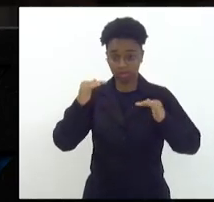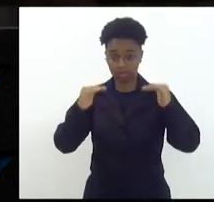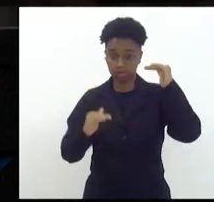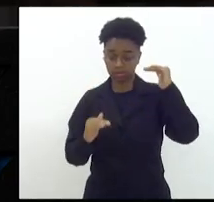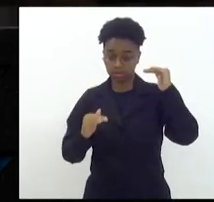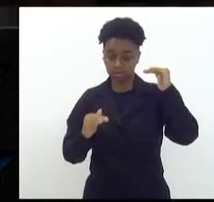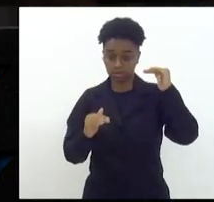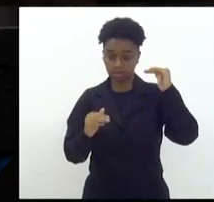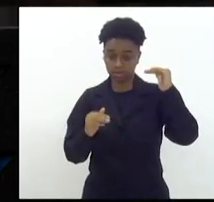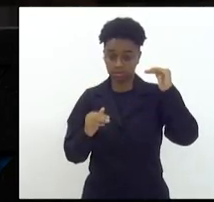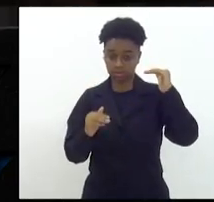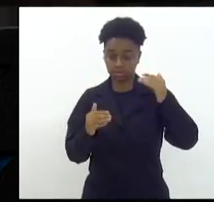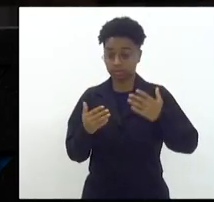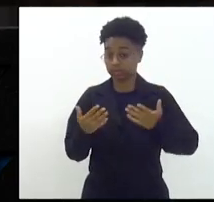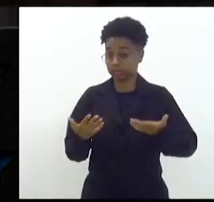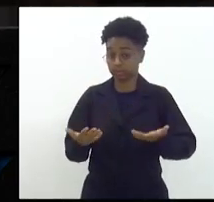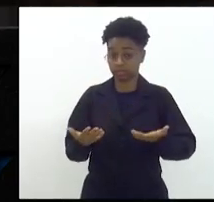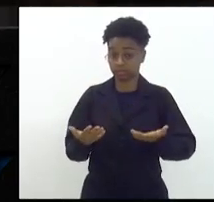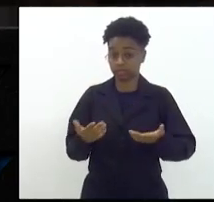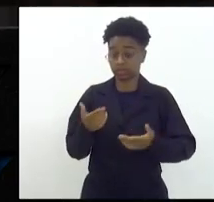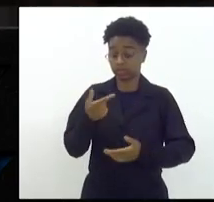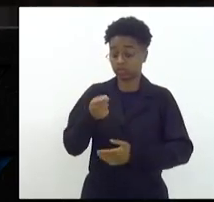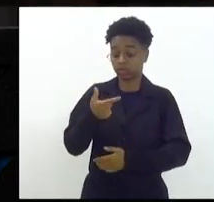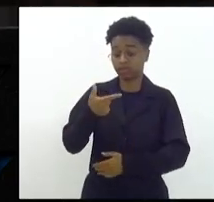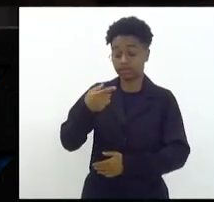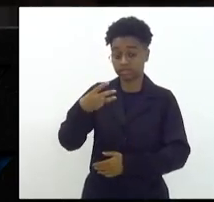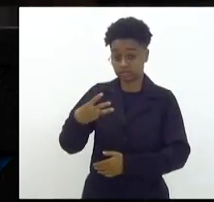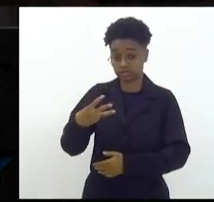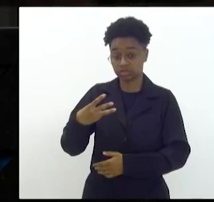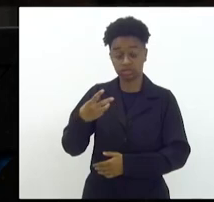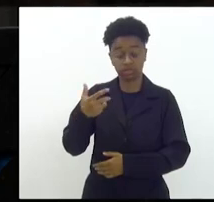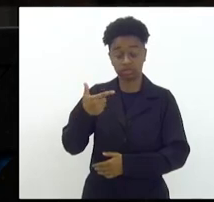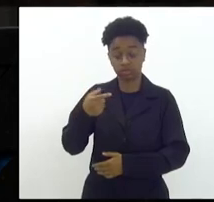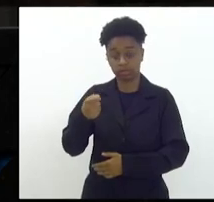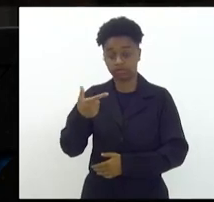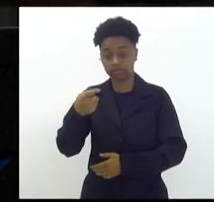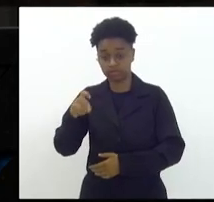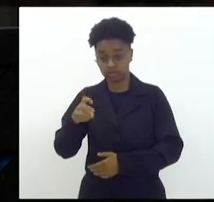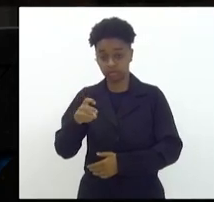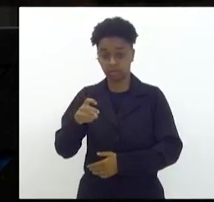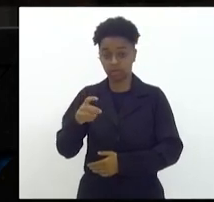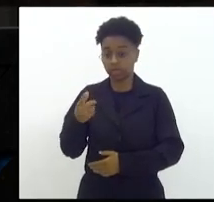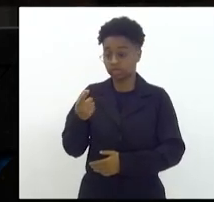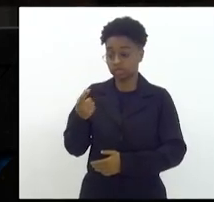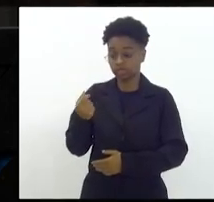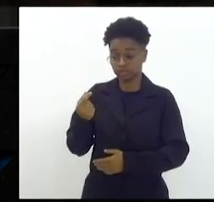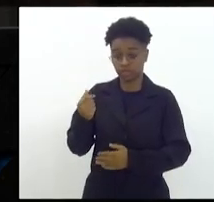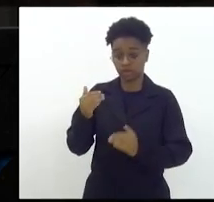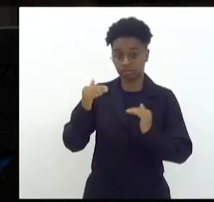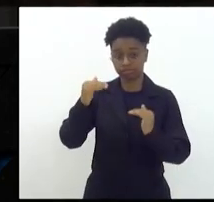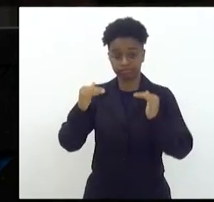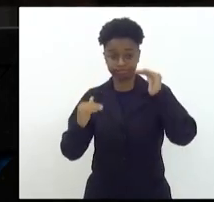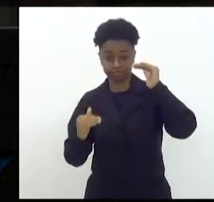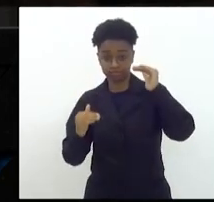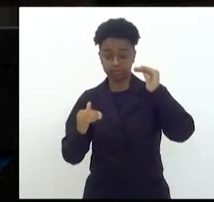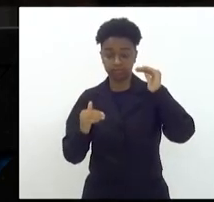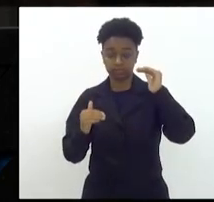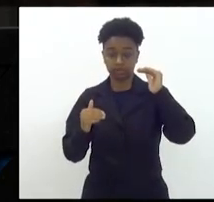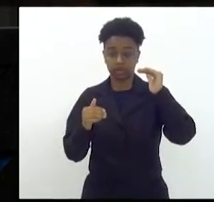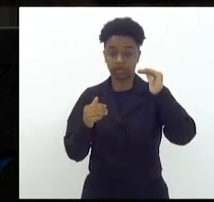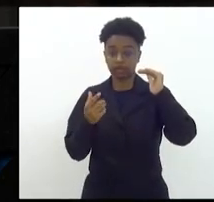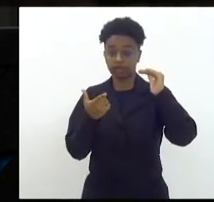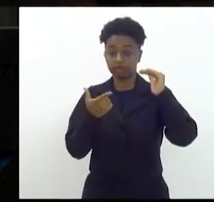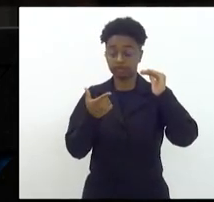em 25 a despesa supera a receita em 6 bilhões e 26 a